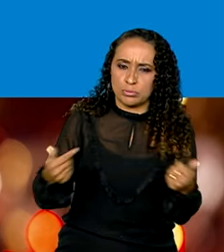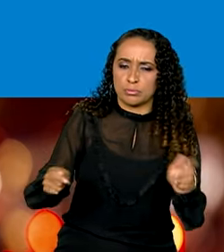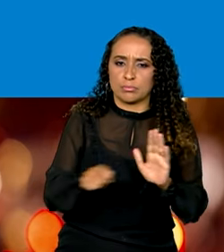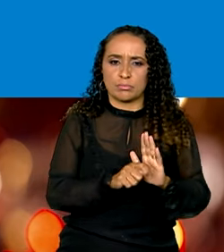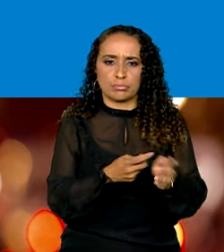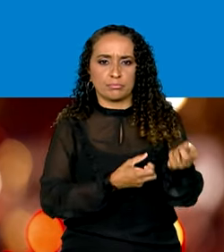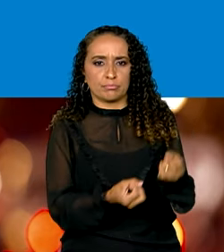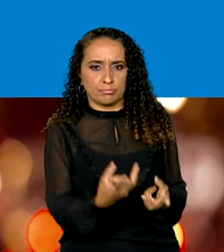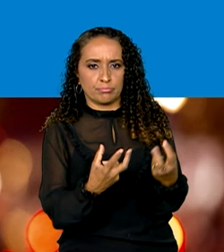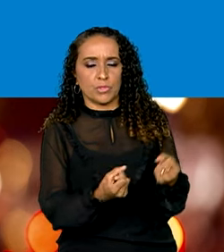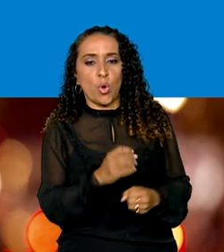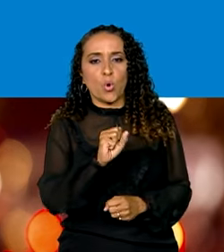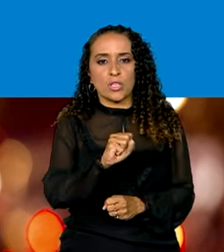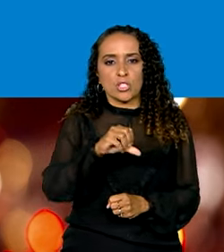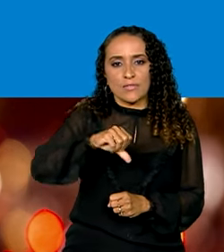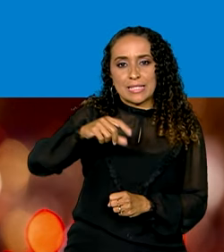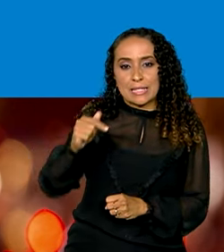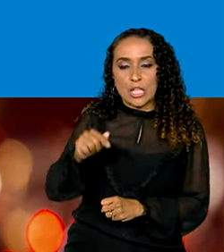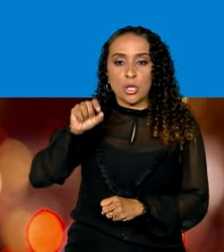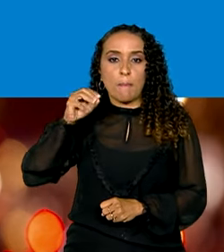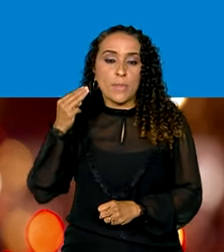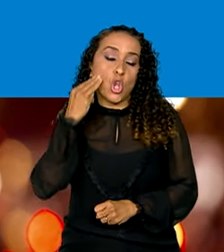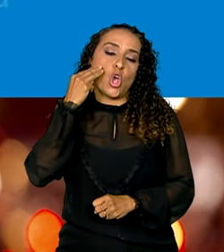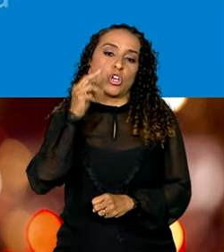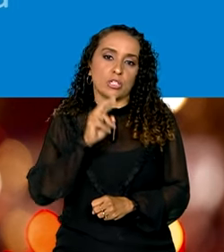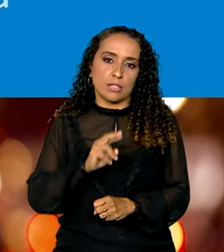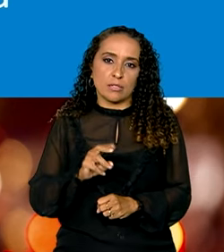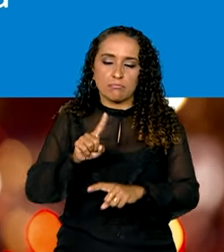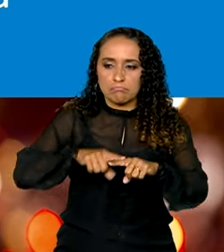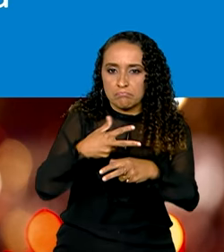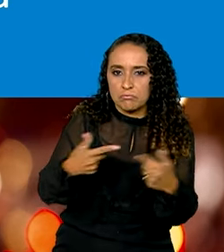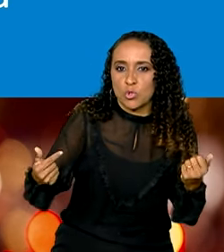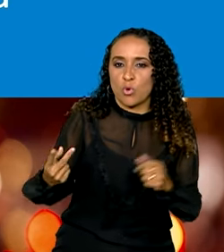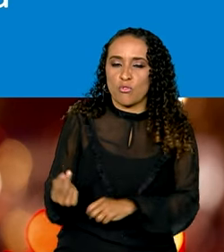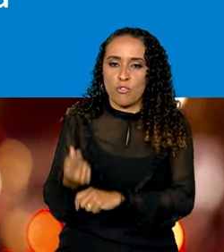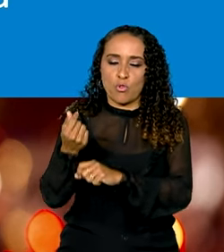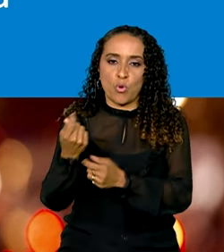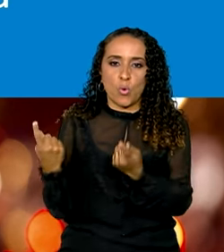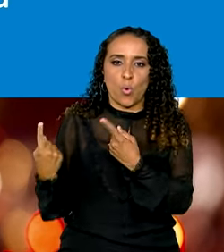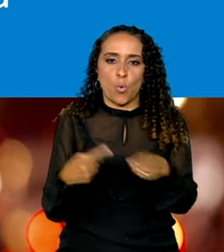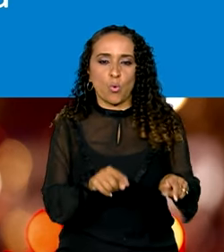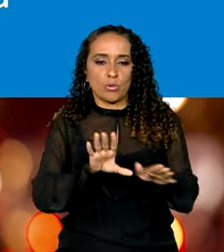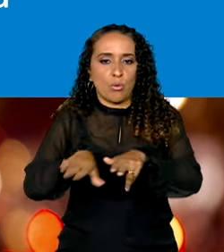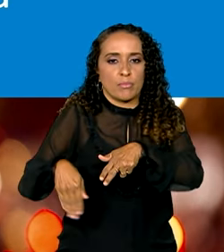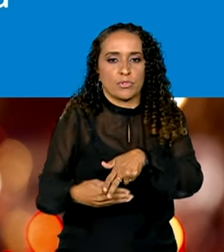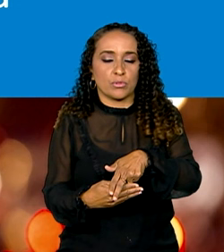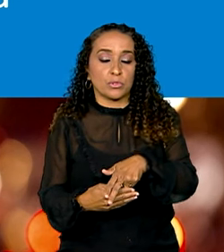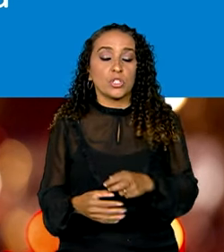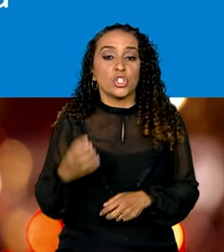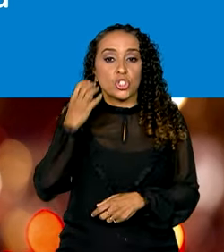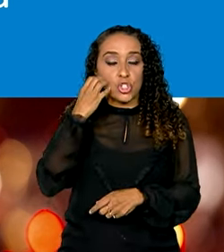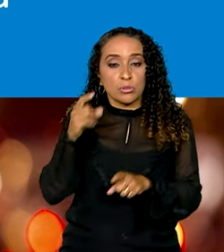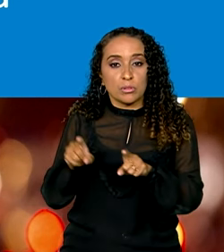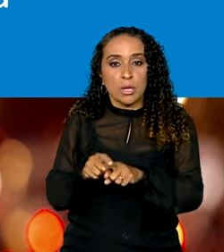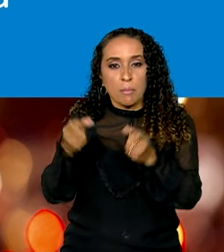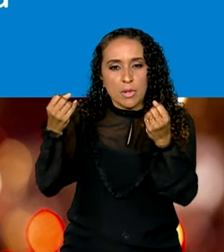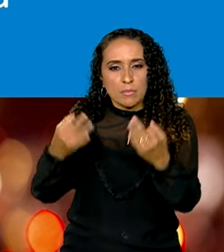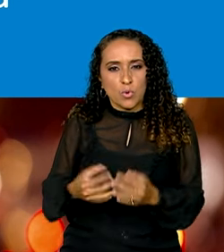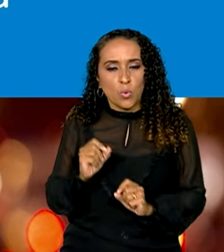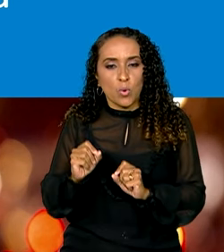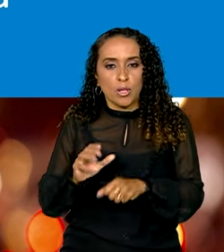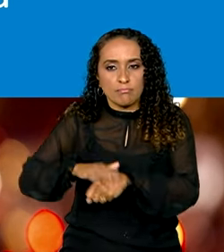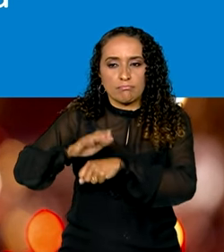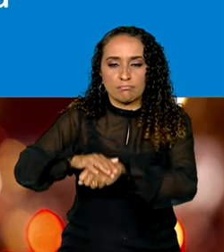narcotráfico e de 897 milhões de bens e valores no combate à corrupção. Flávio Dino também destacou as ações